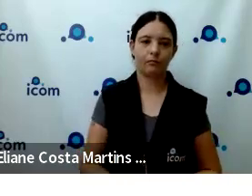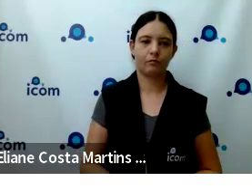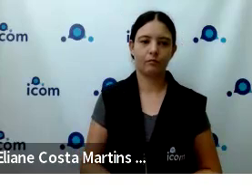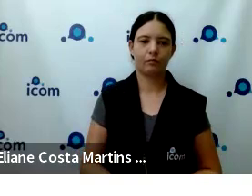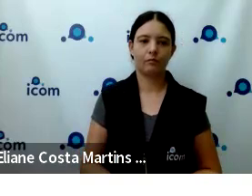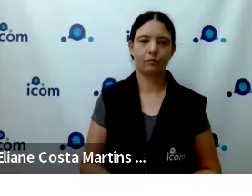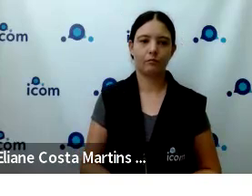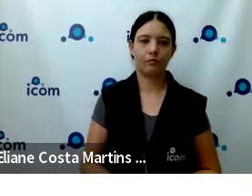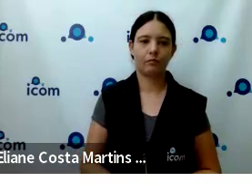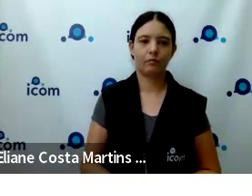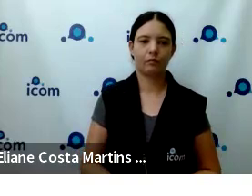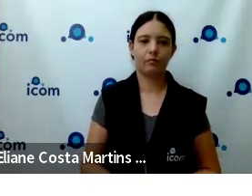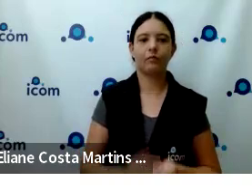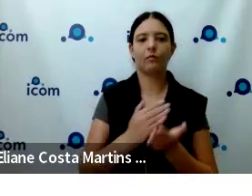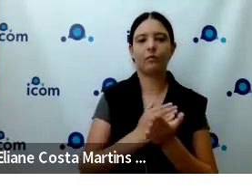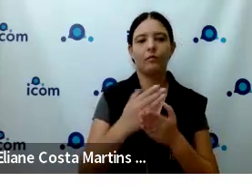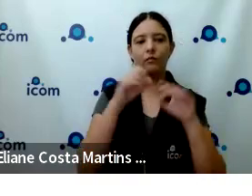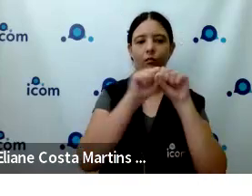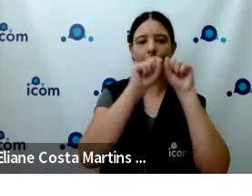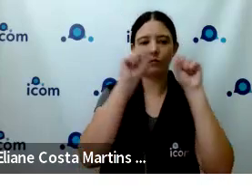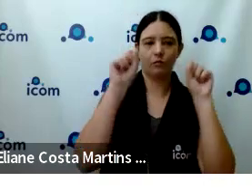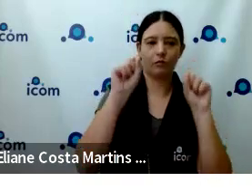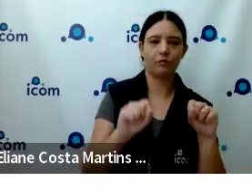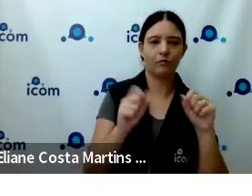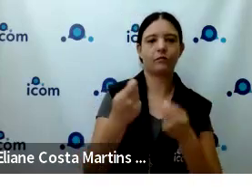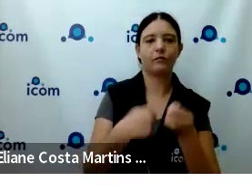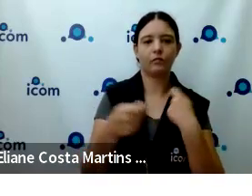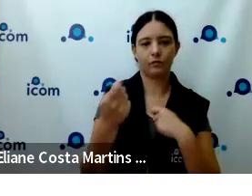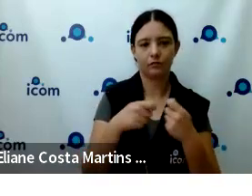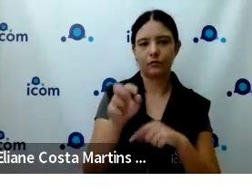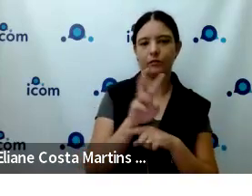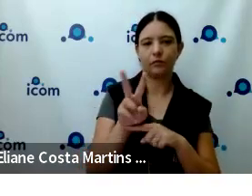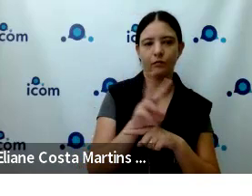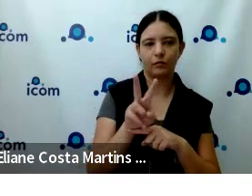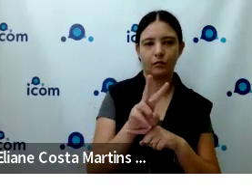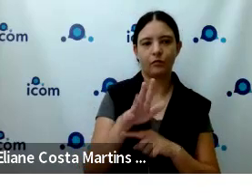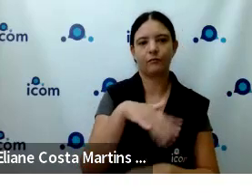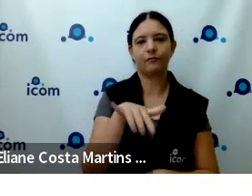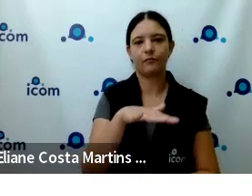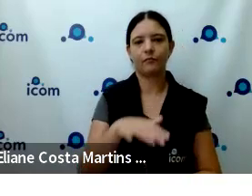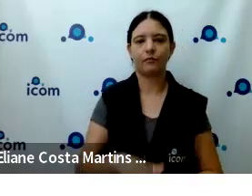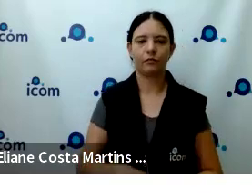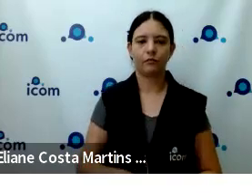Começo pelo sistema administrativo fiscal geral.